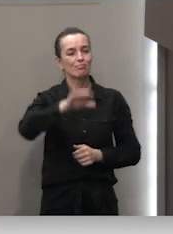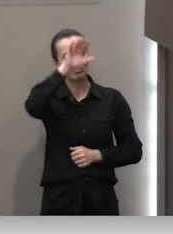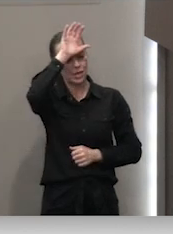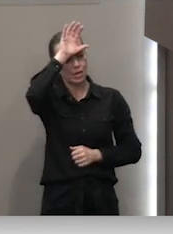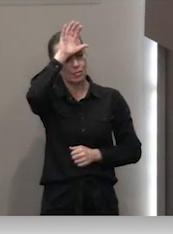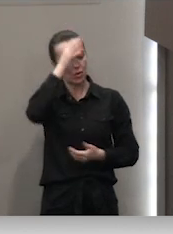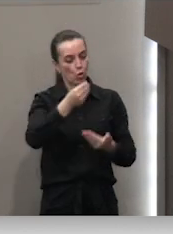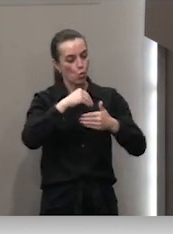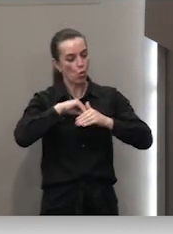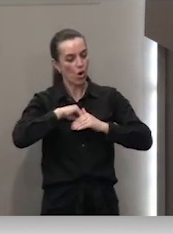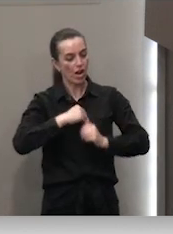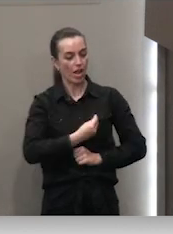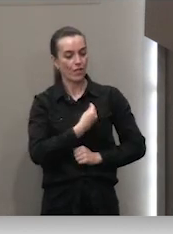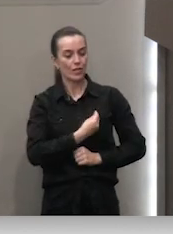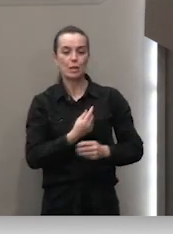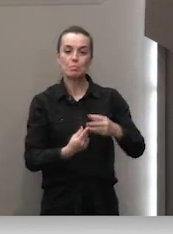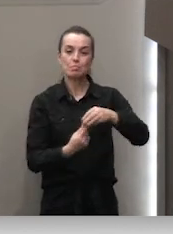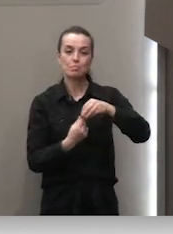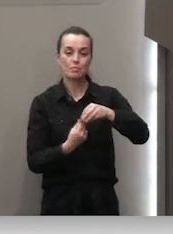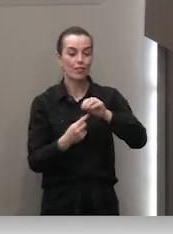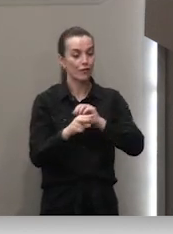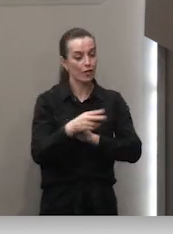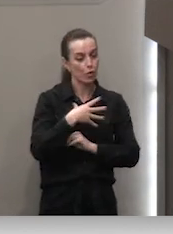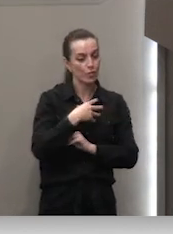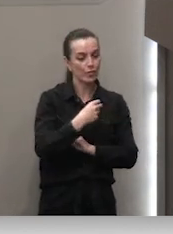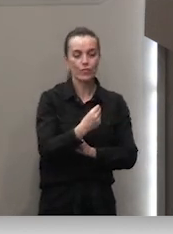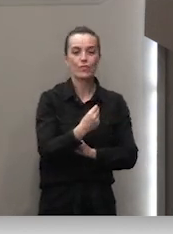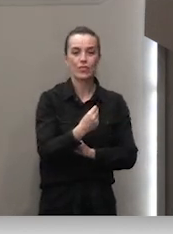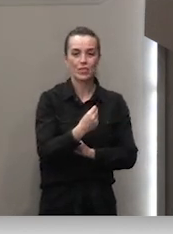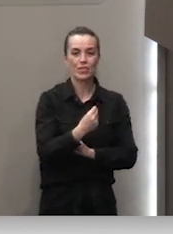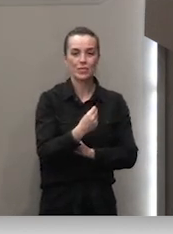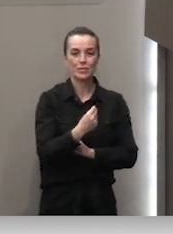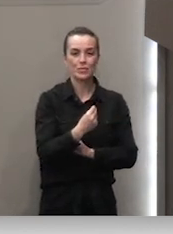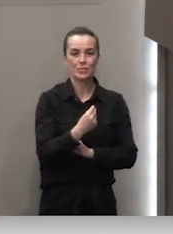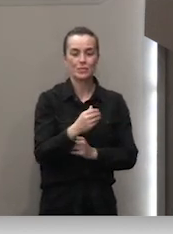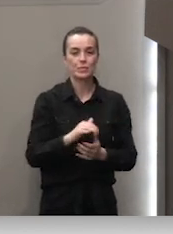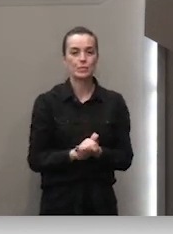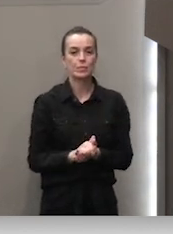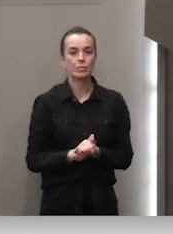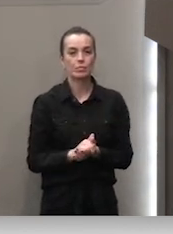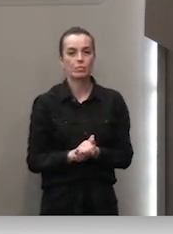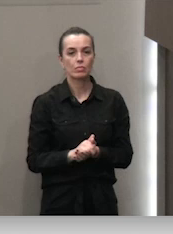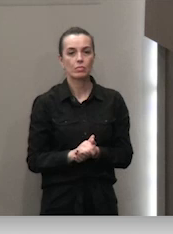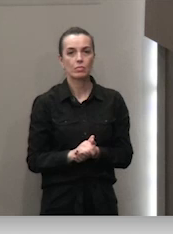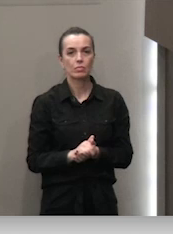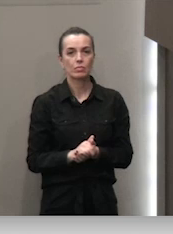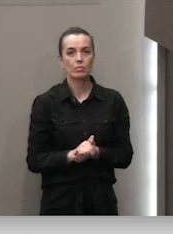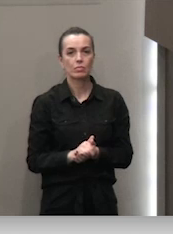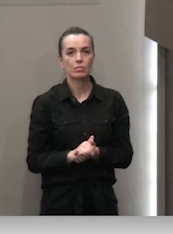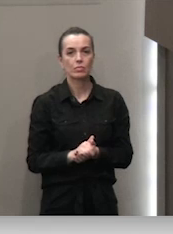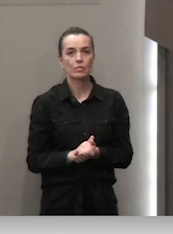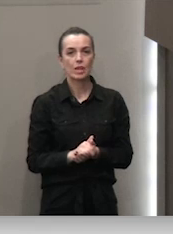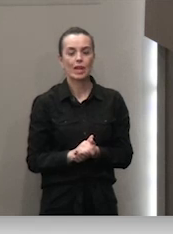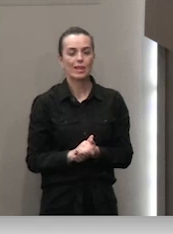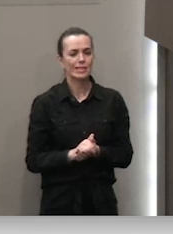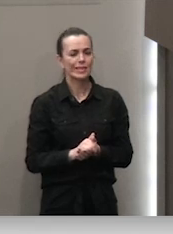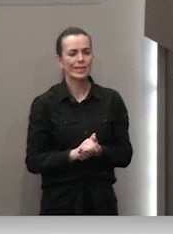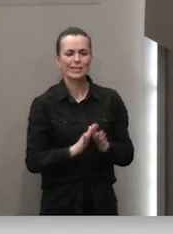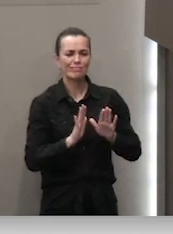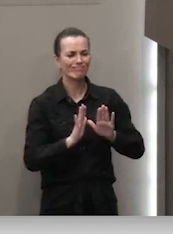gente vê os nossos filhos, que eles deixam de fazer alguma coisa no final de semana para estar com a família, com os